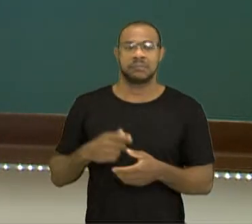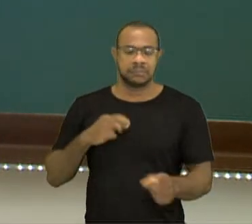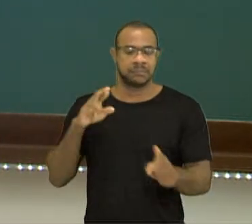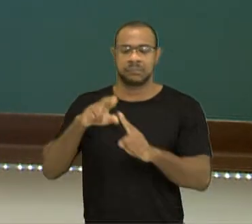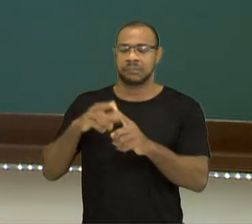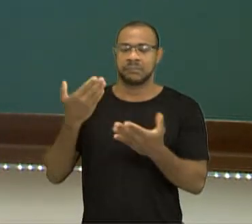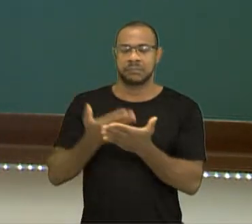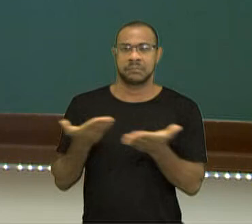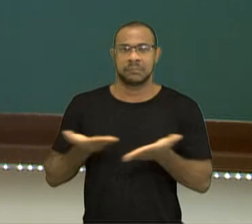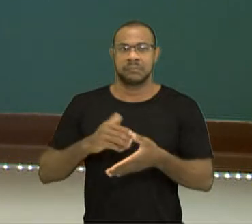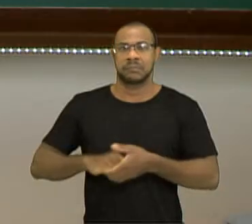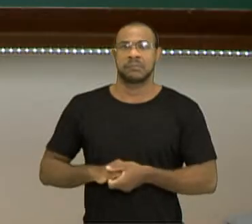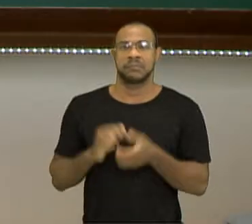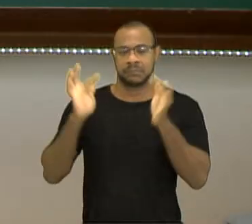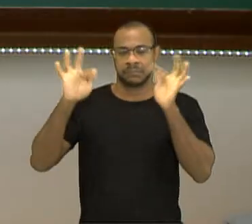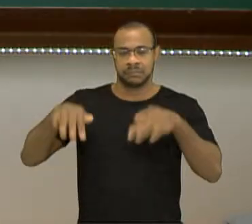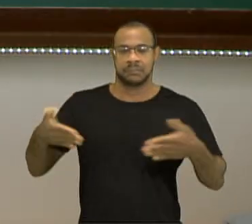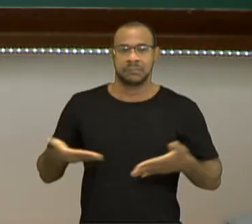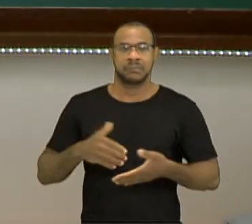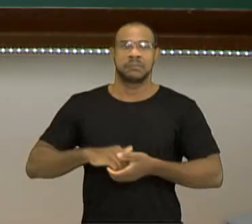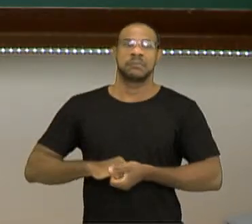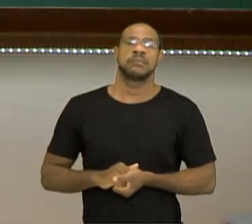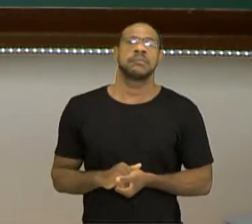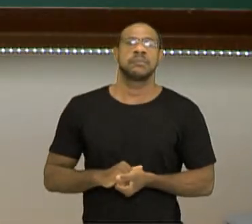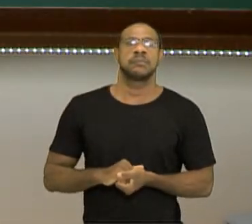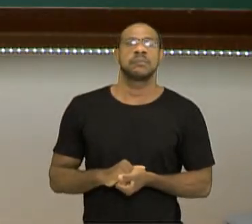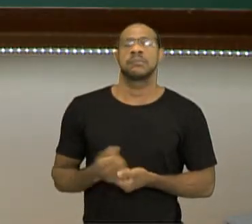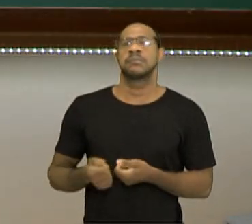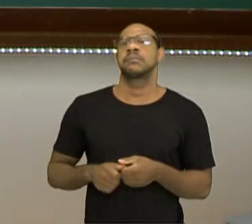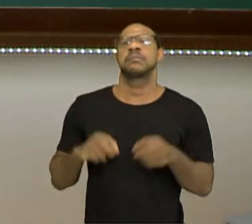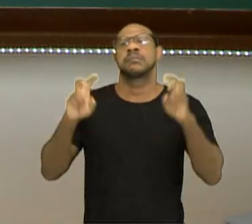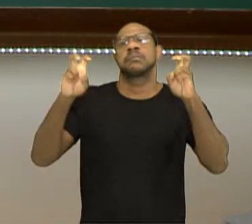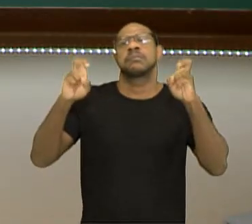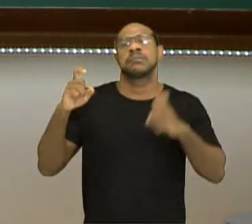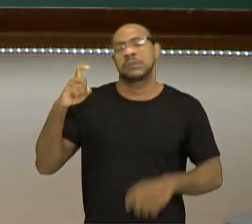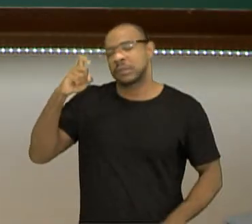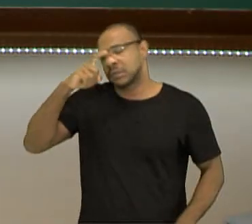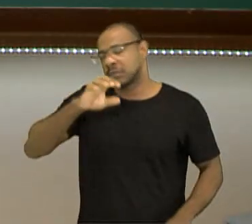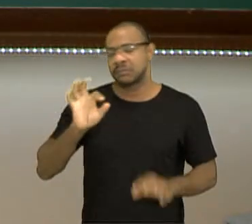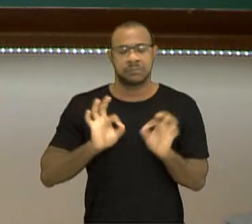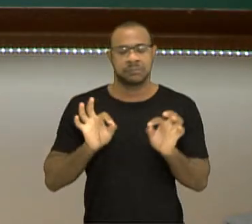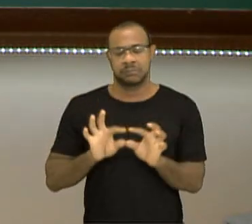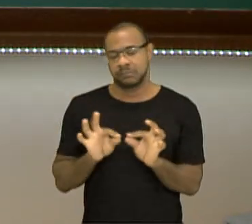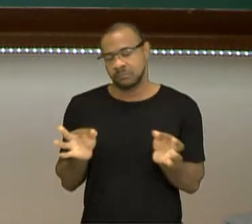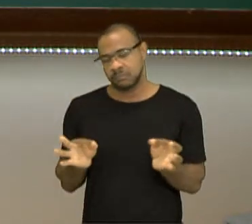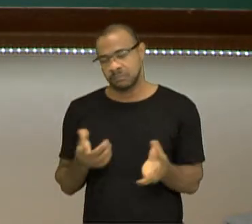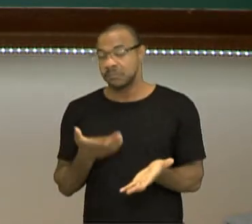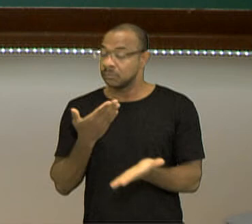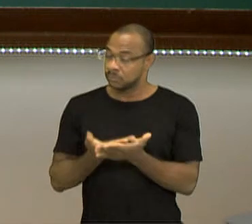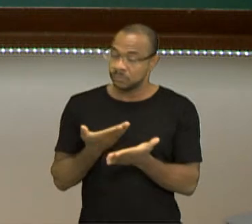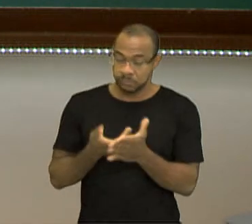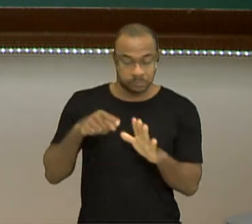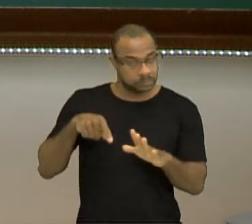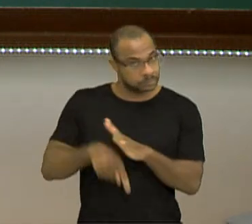nossa aula e eu encerro aqui. Pessoal, não é um assunto difícil, entretanto, não é tão simples. Portanto, estudem